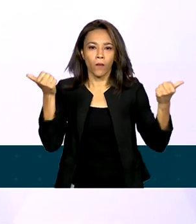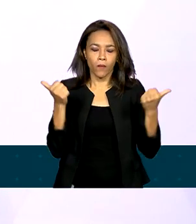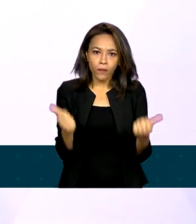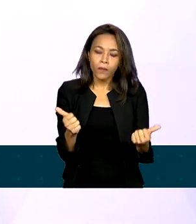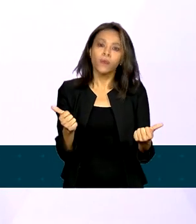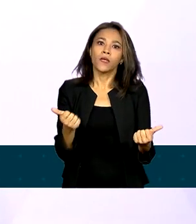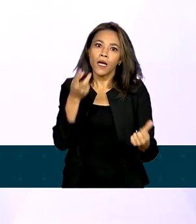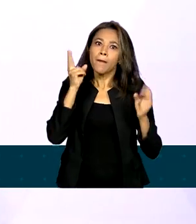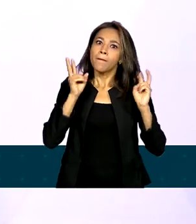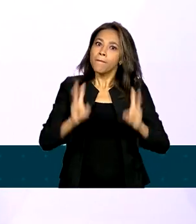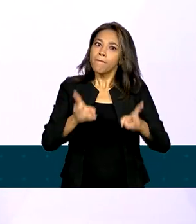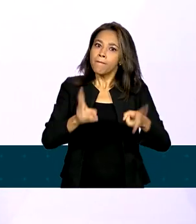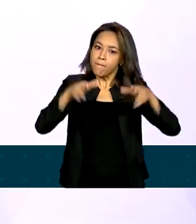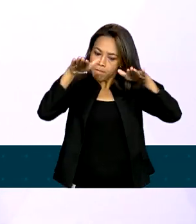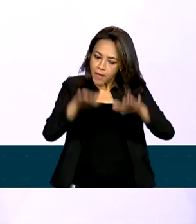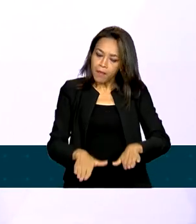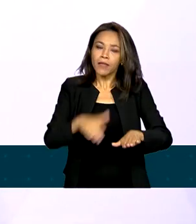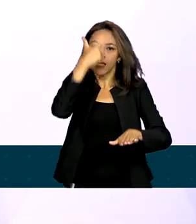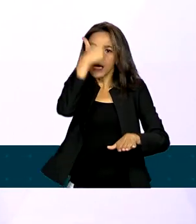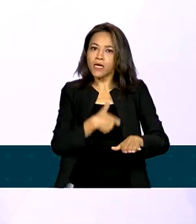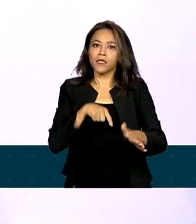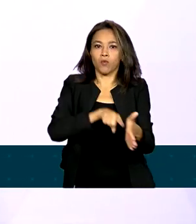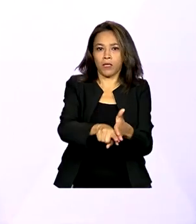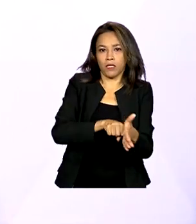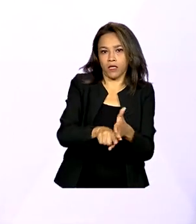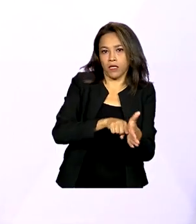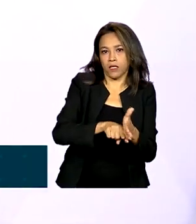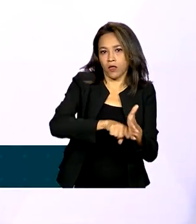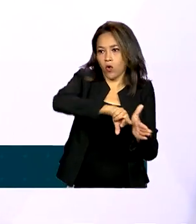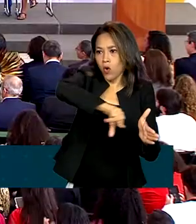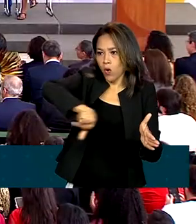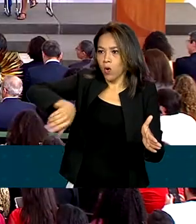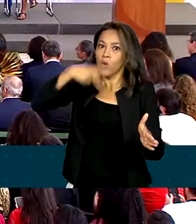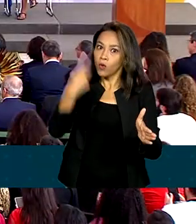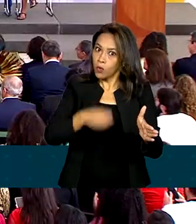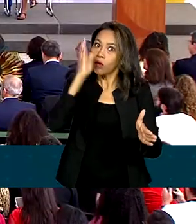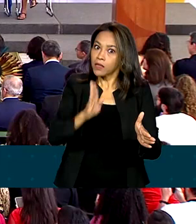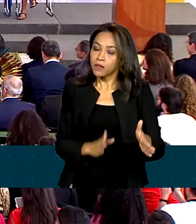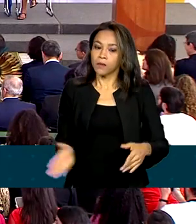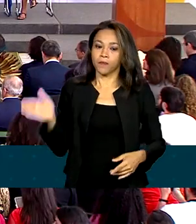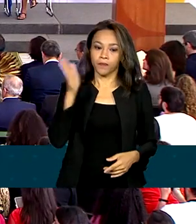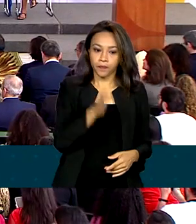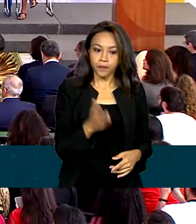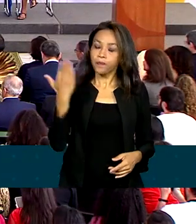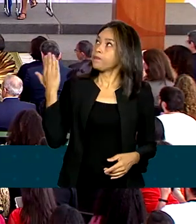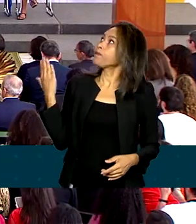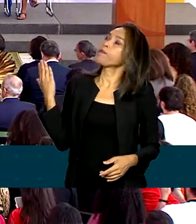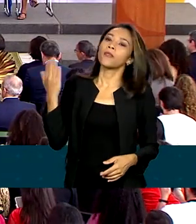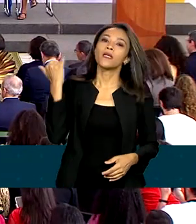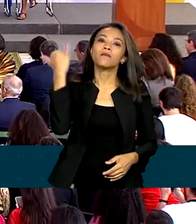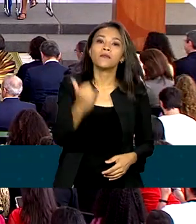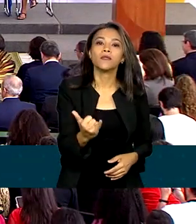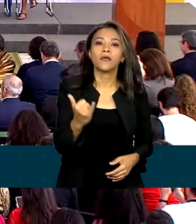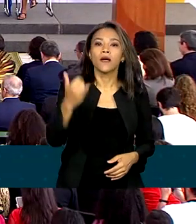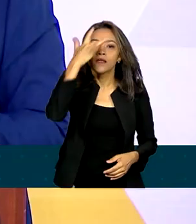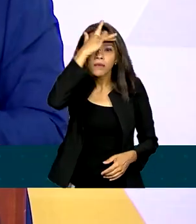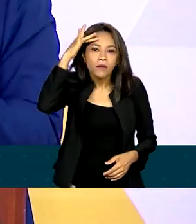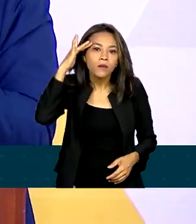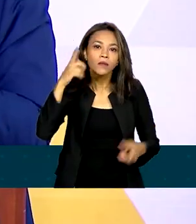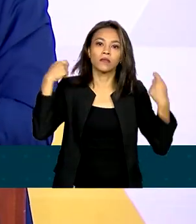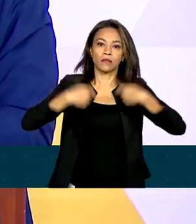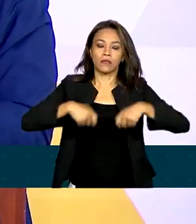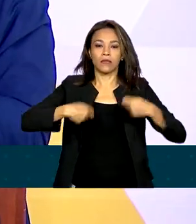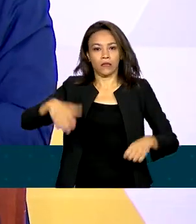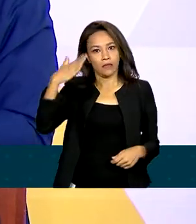a permanência do pesquisador e da pesquisadora no Brasil. As pessoas têm que saber